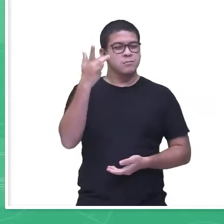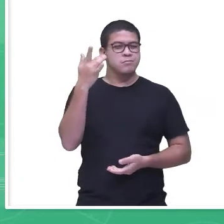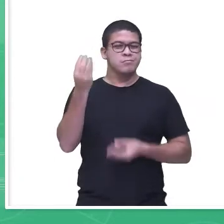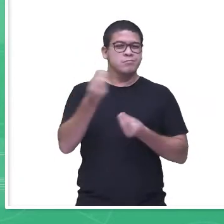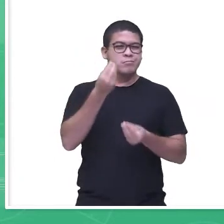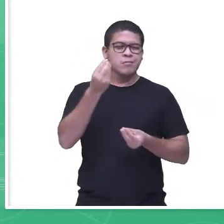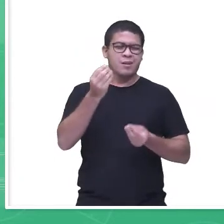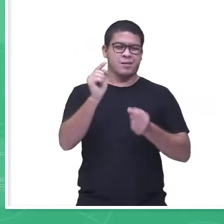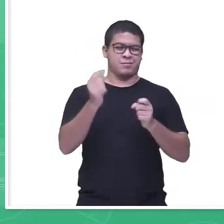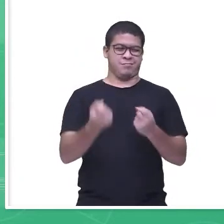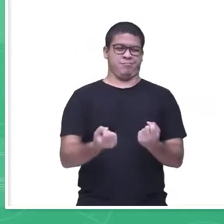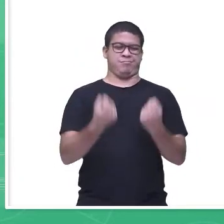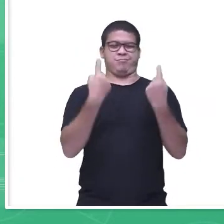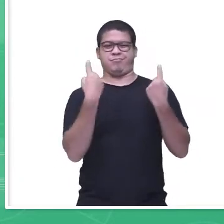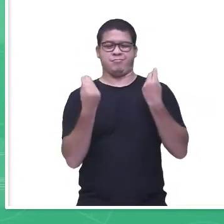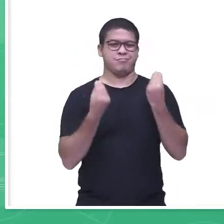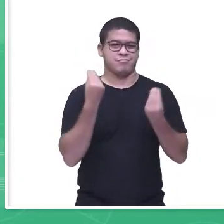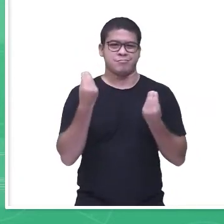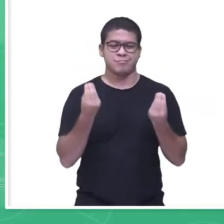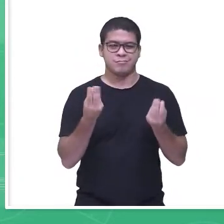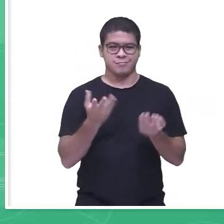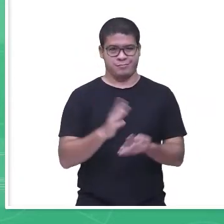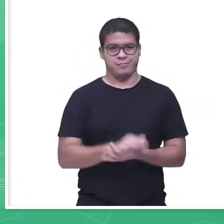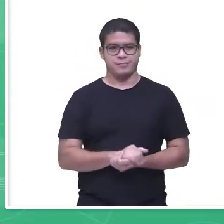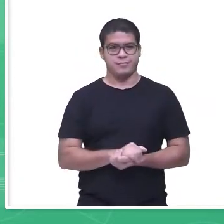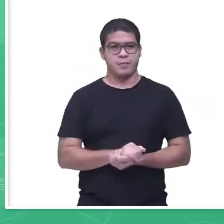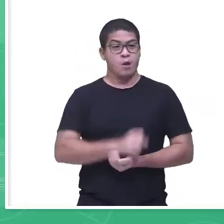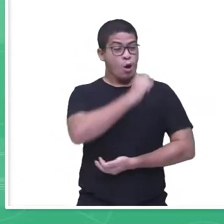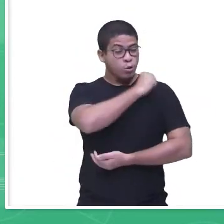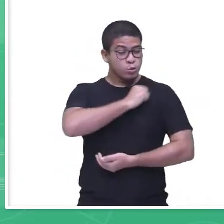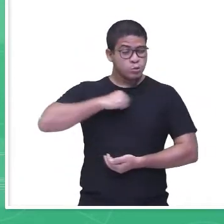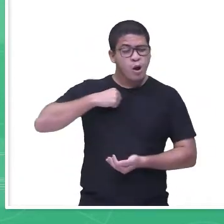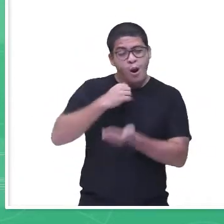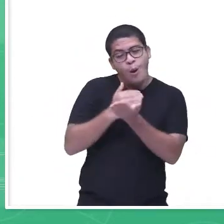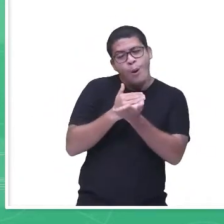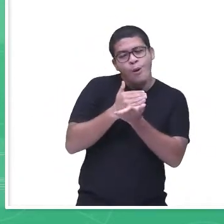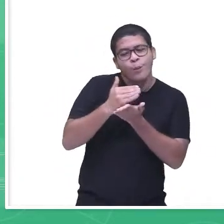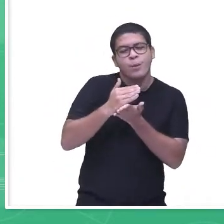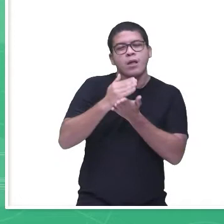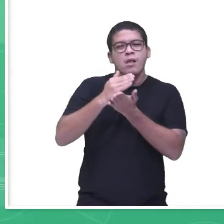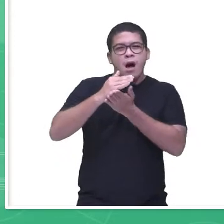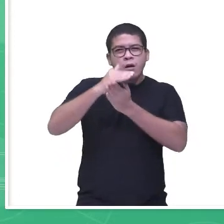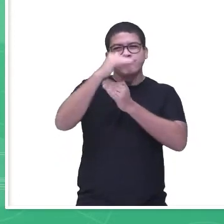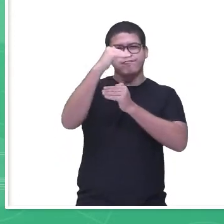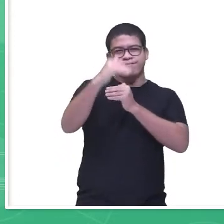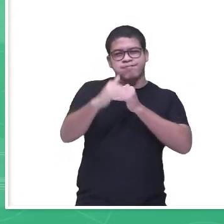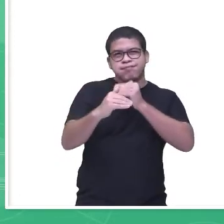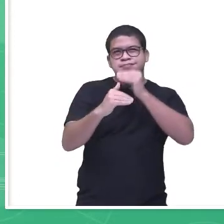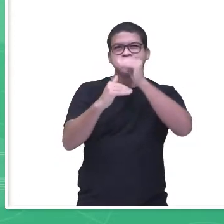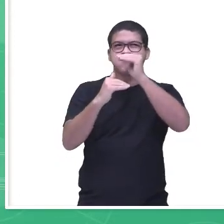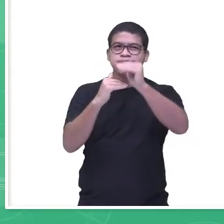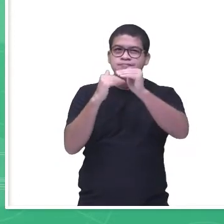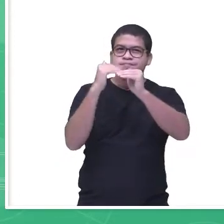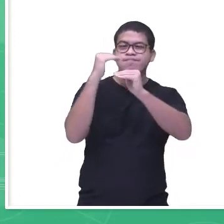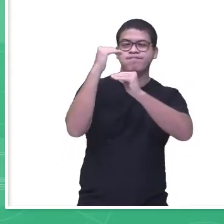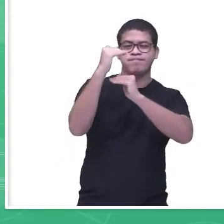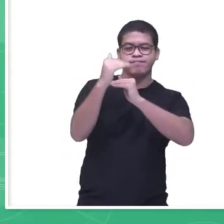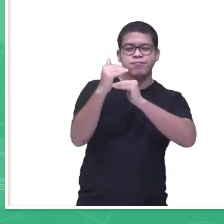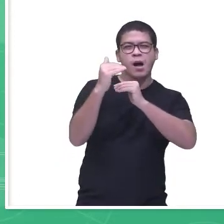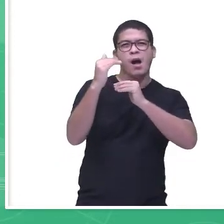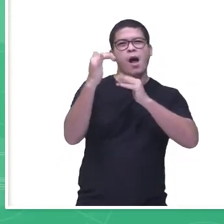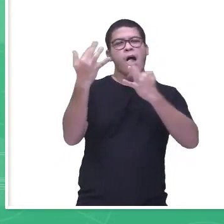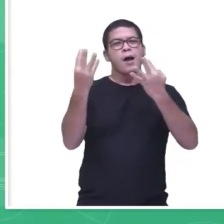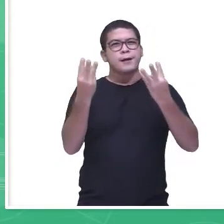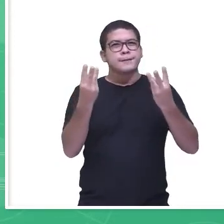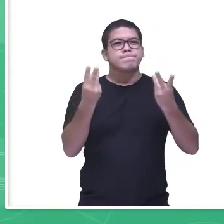ali, né? Então o que acontecia? Sócrates começa a desenvolver então uma